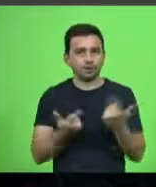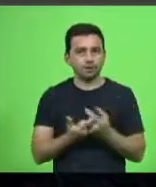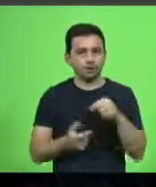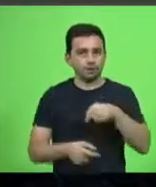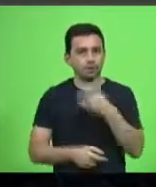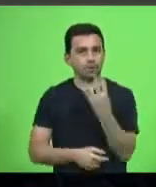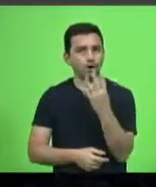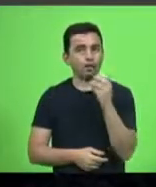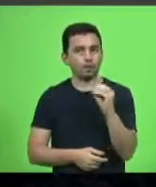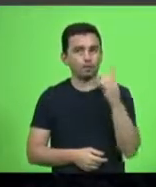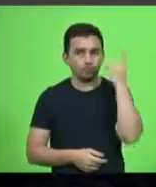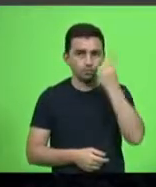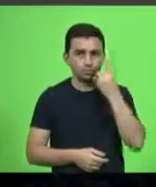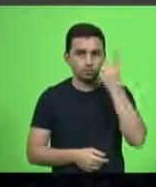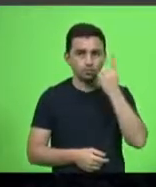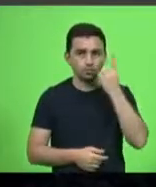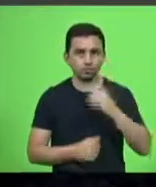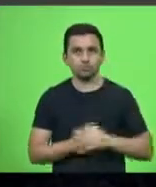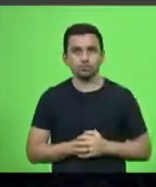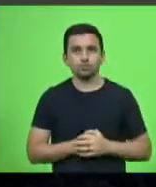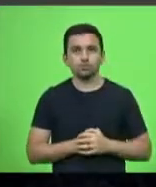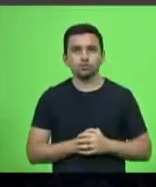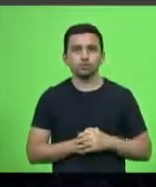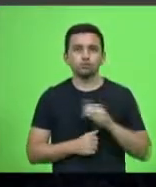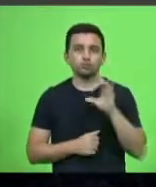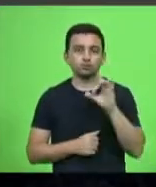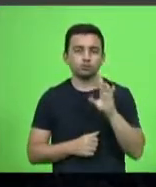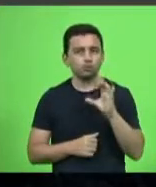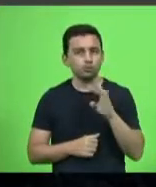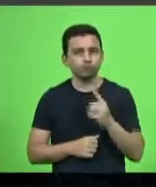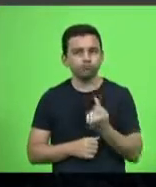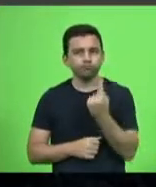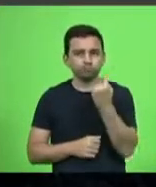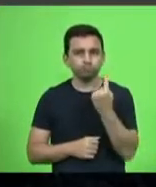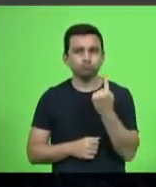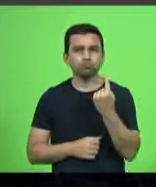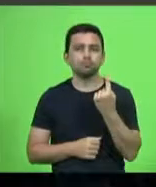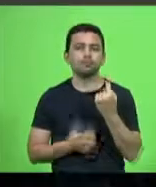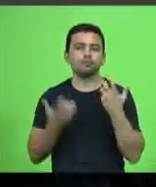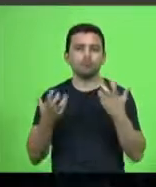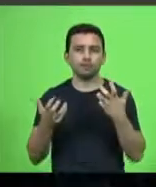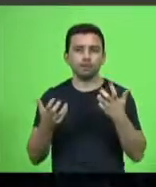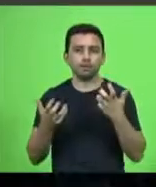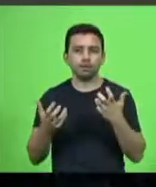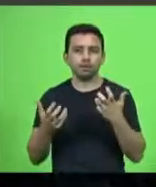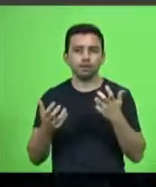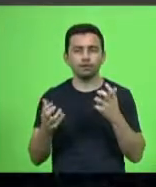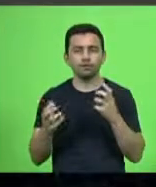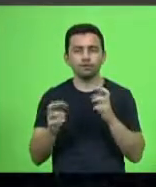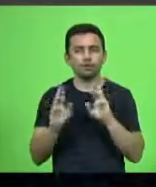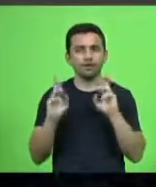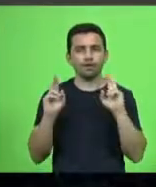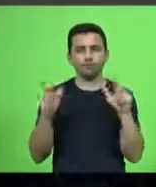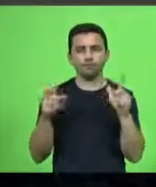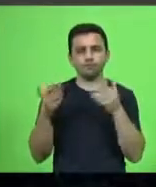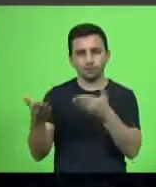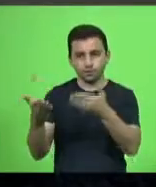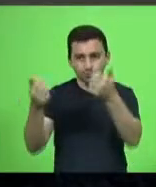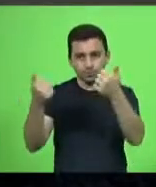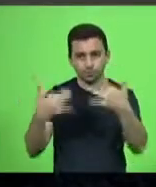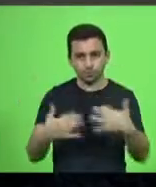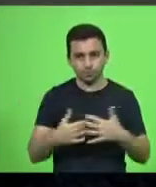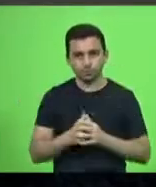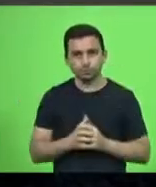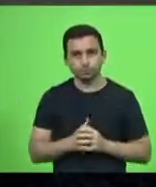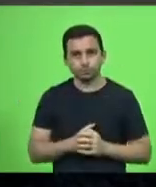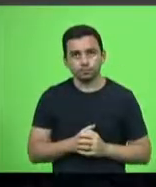40 deputados. Eu só tenho uma coisa a contrariar com a vossa fala, com a fala da Vossa